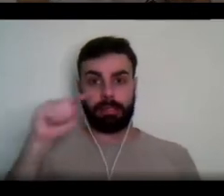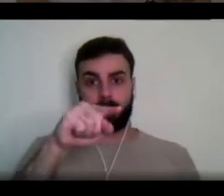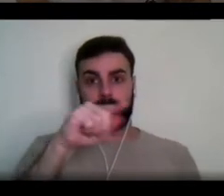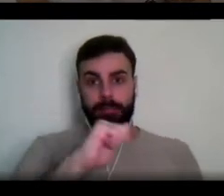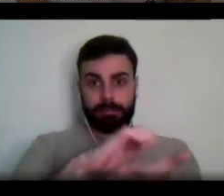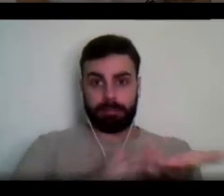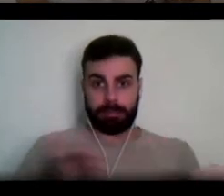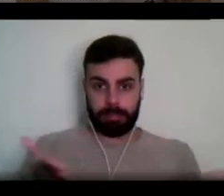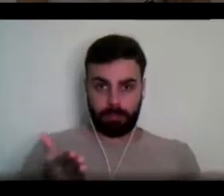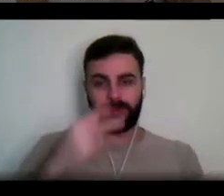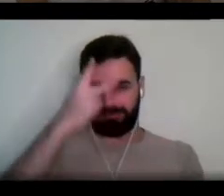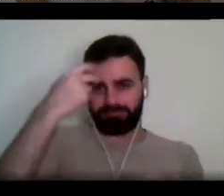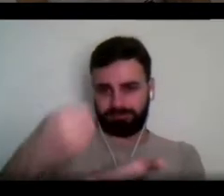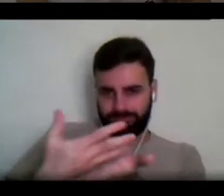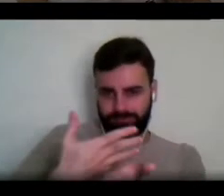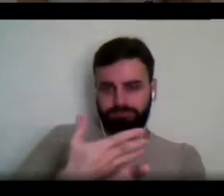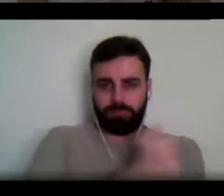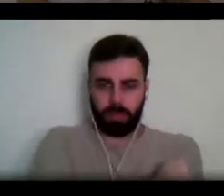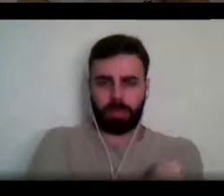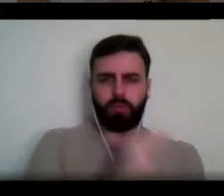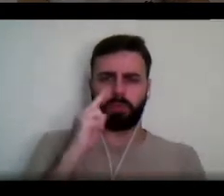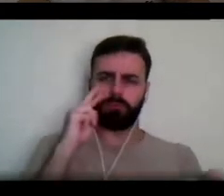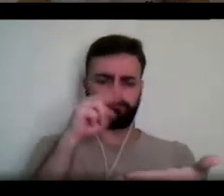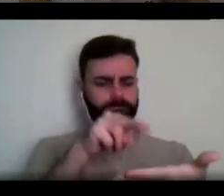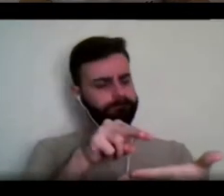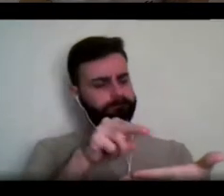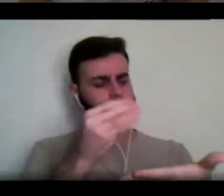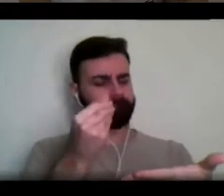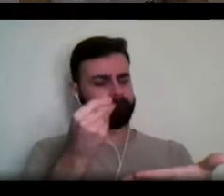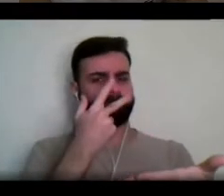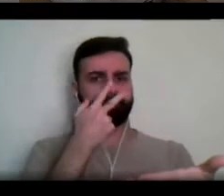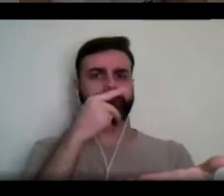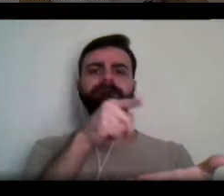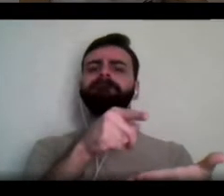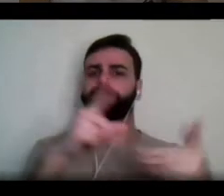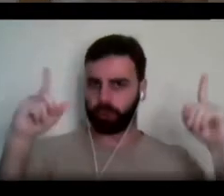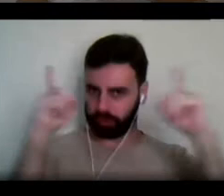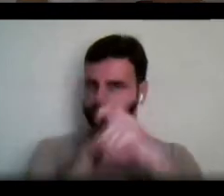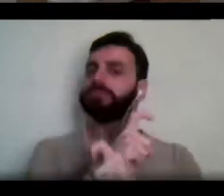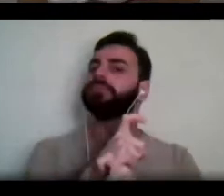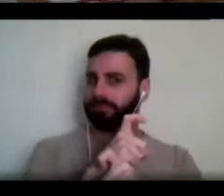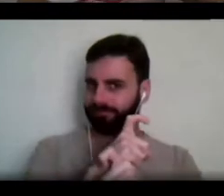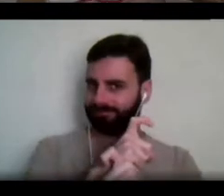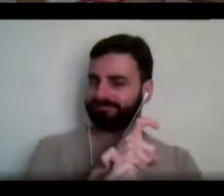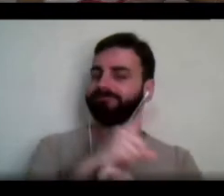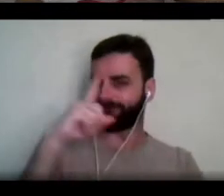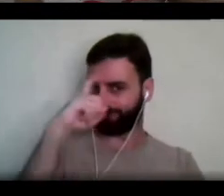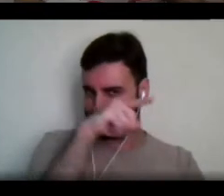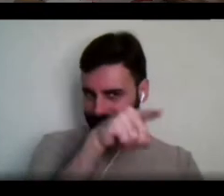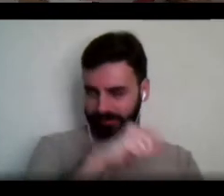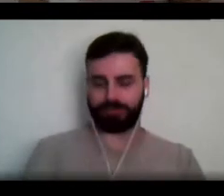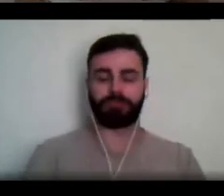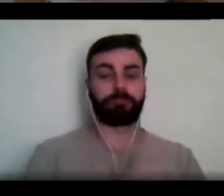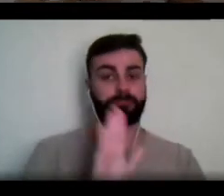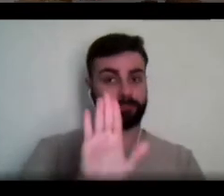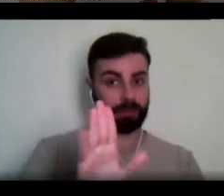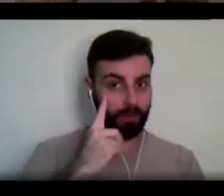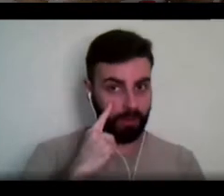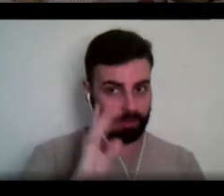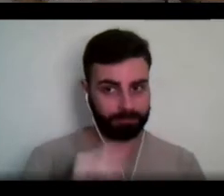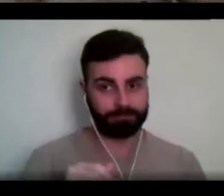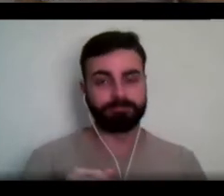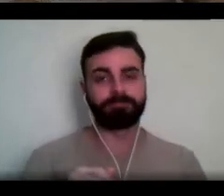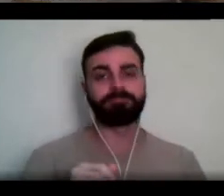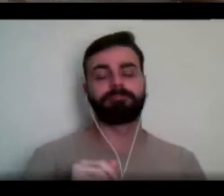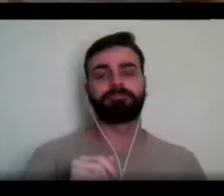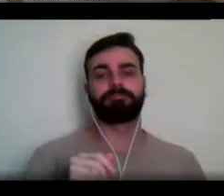Esse exercício aqui que me mandaram, eu achei ele bem complicado. O que acontece é o